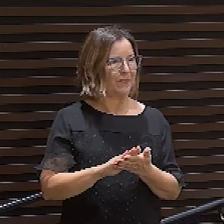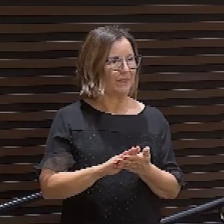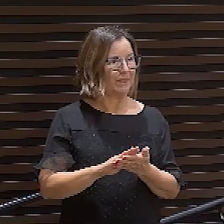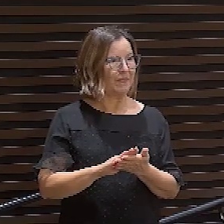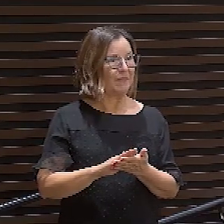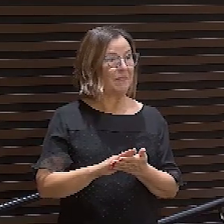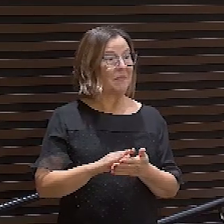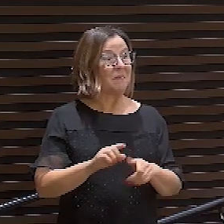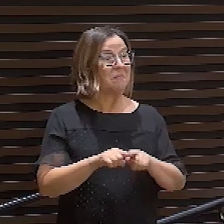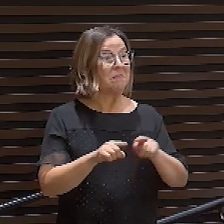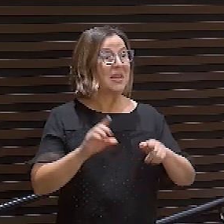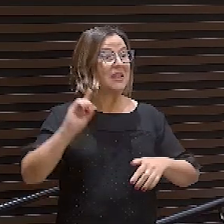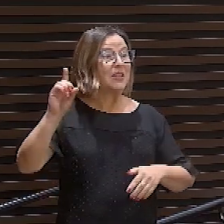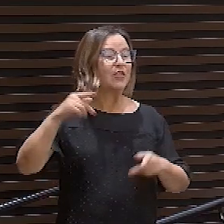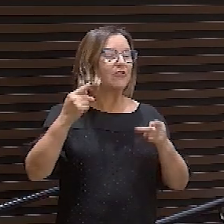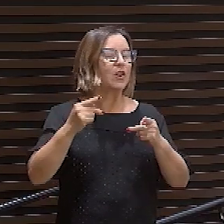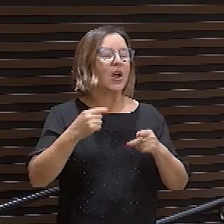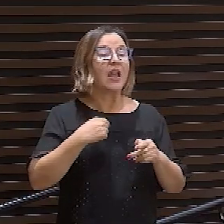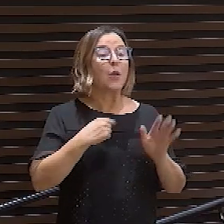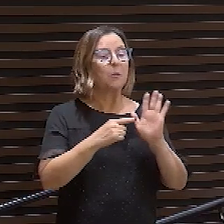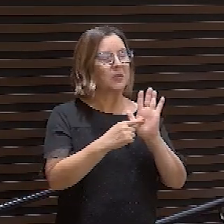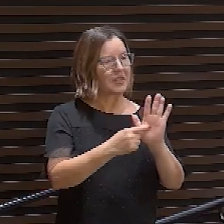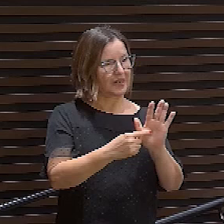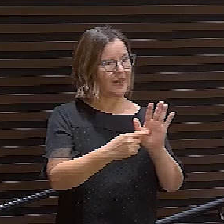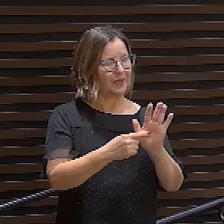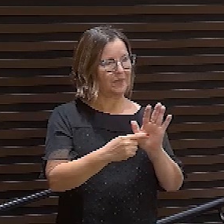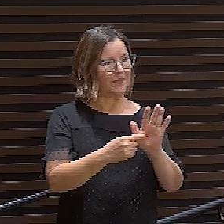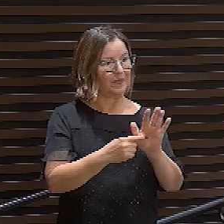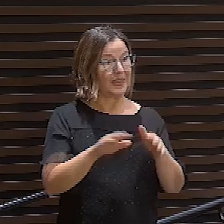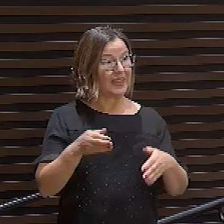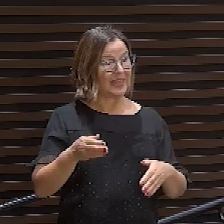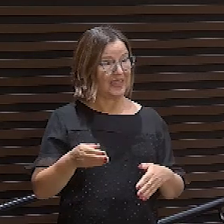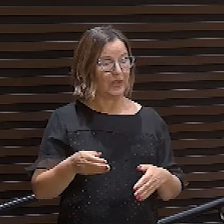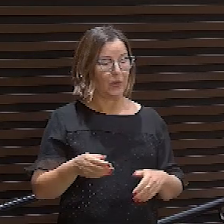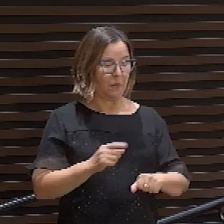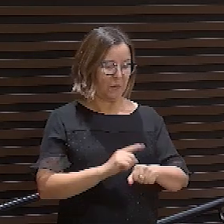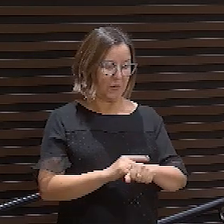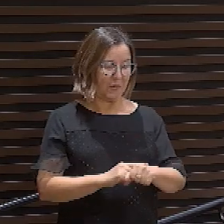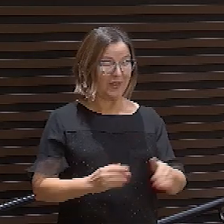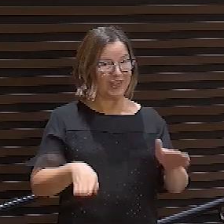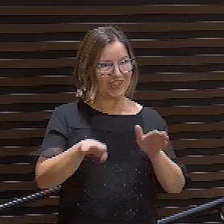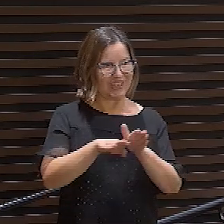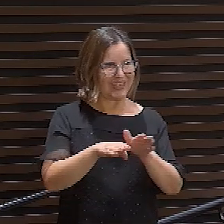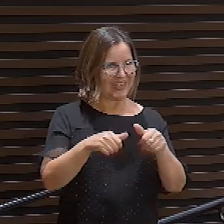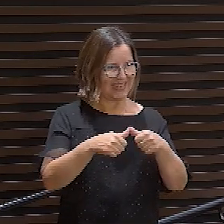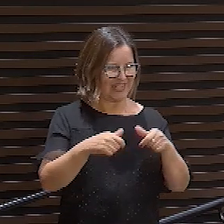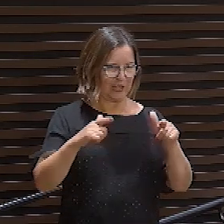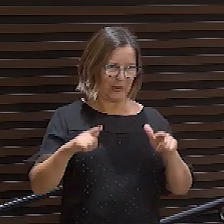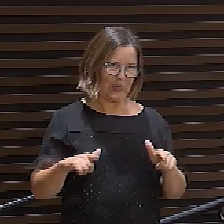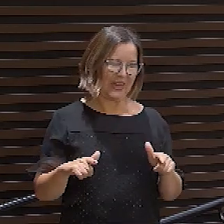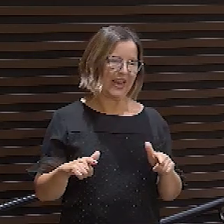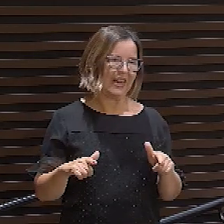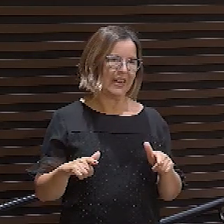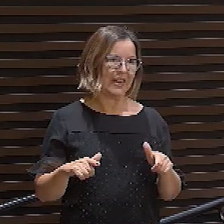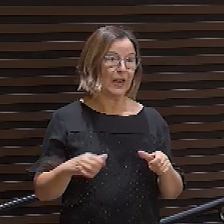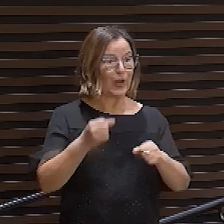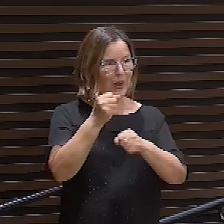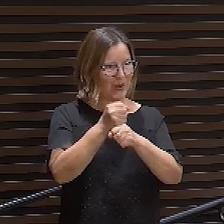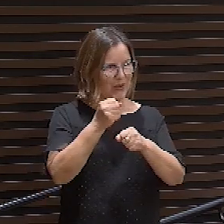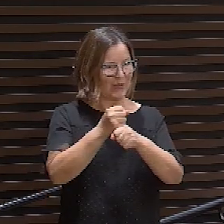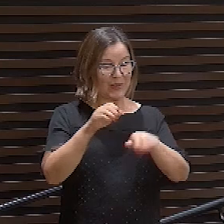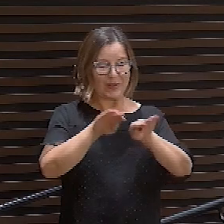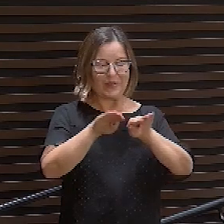mostrarei. E quando ele chega nesse local, ele constrói um